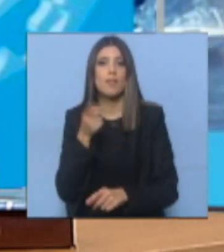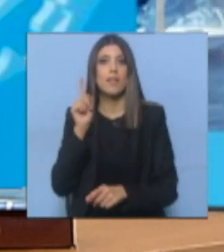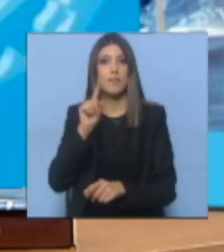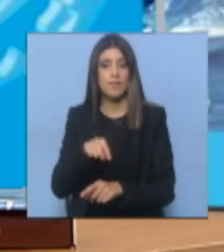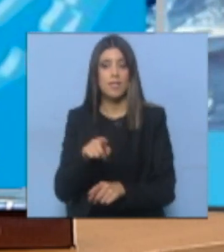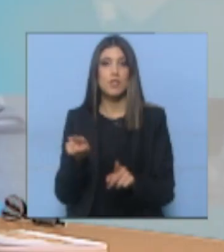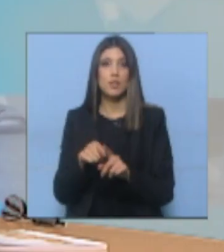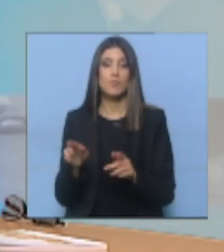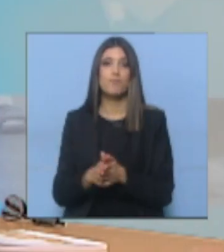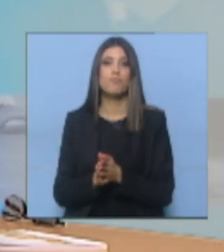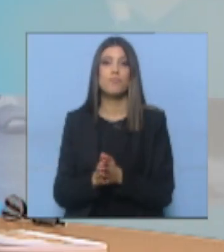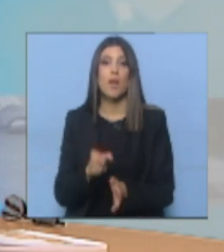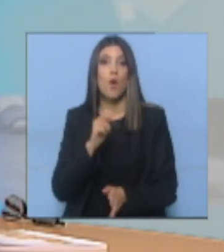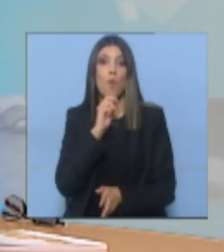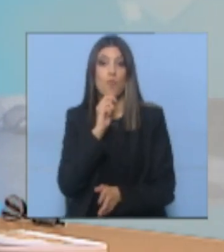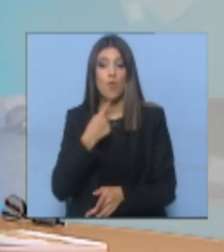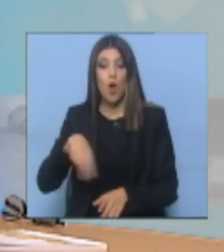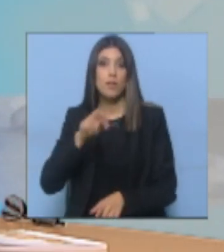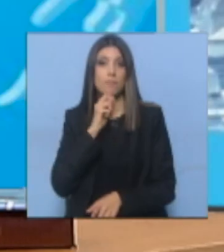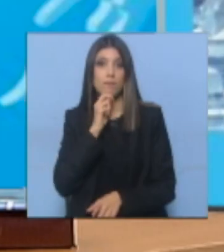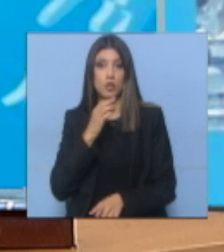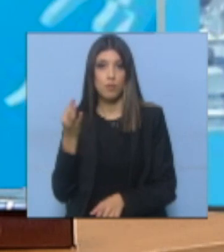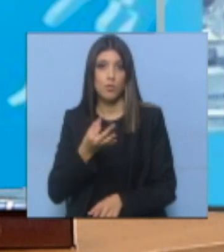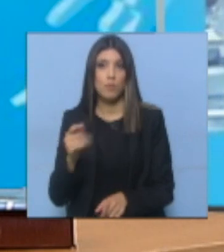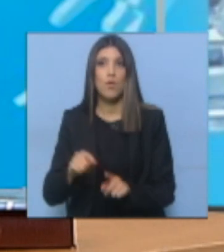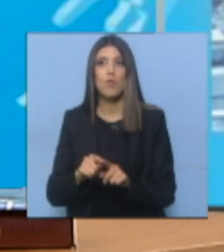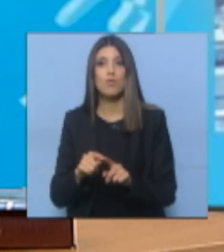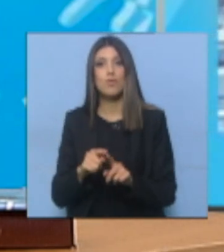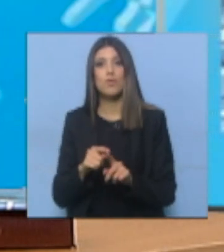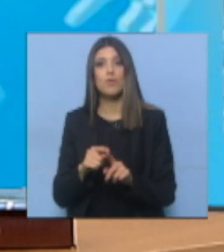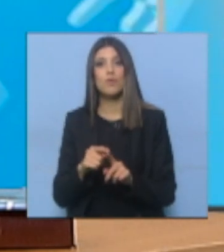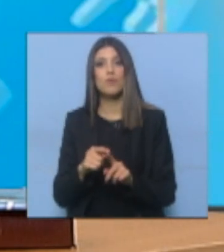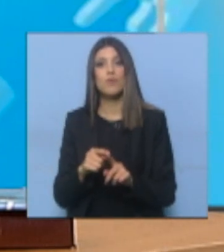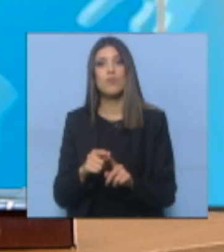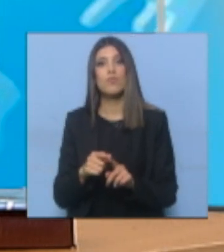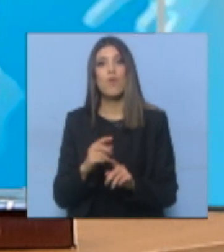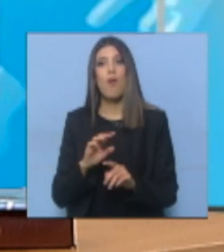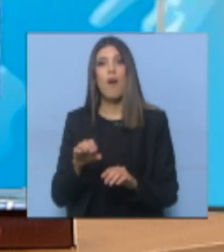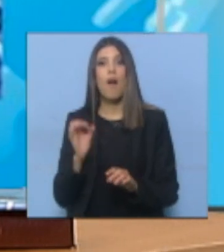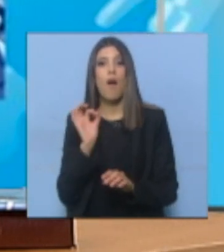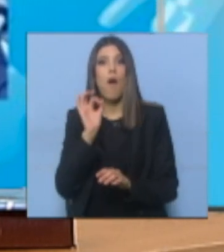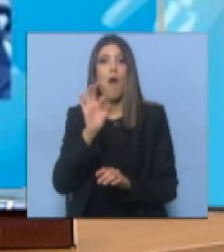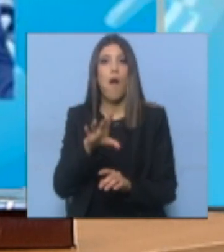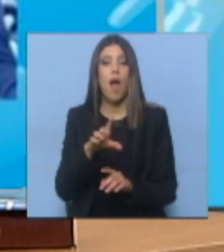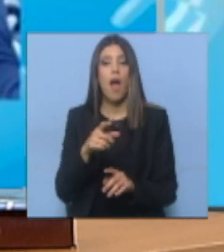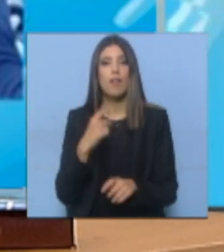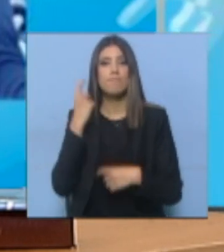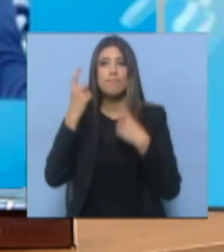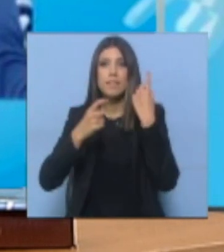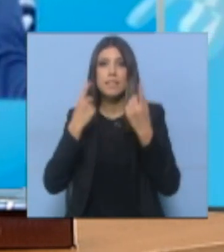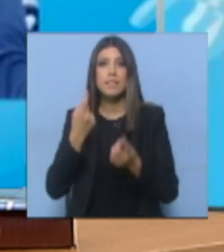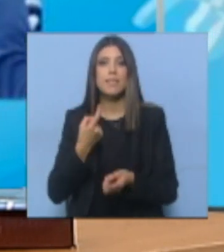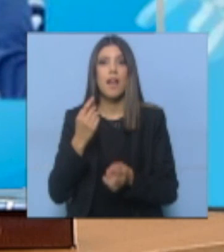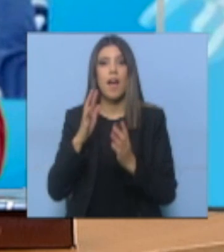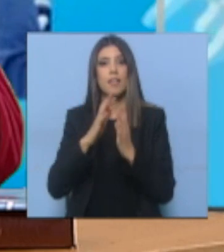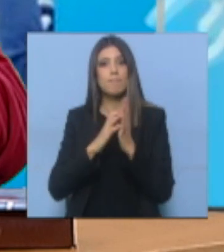Bispo do Porto, não é? Nosso Bispo tinha-nos colocado num dos tópicos de reflexão que tem prévio ao plano pastoral, esta